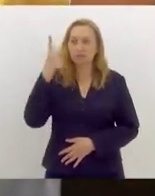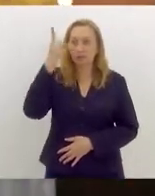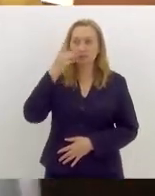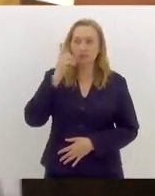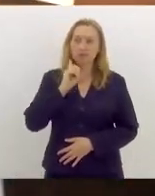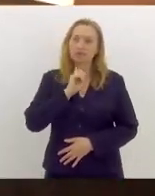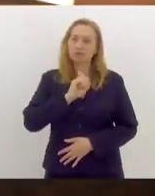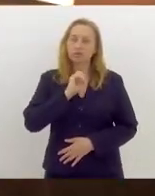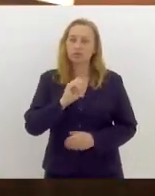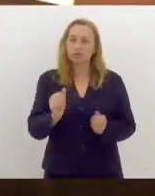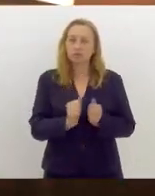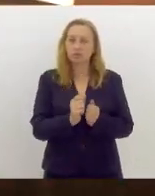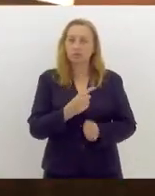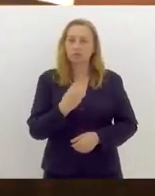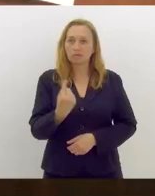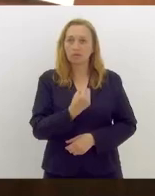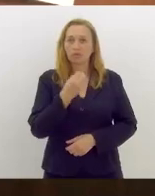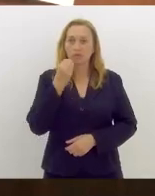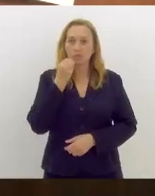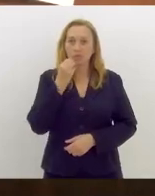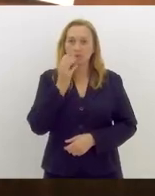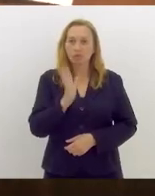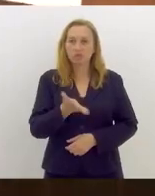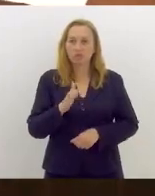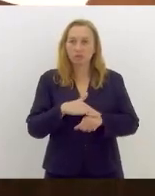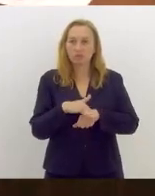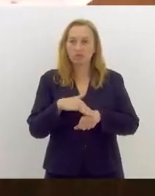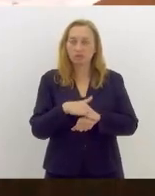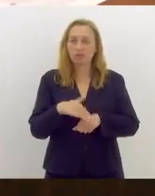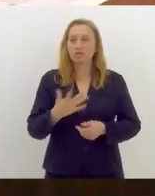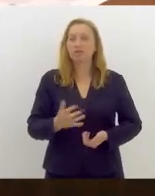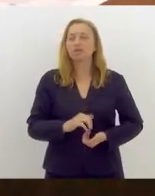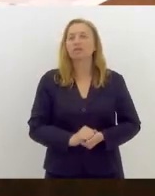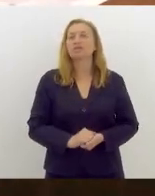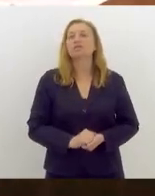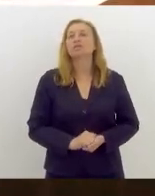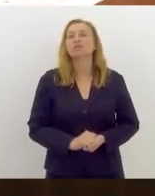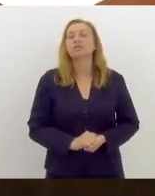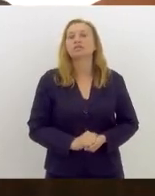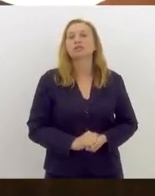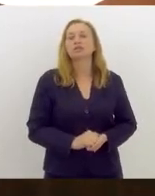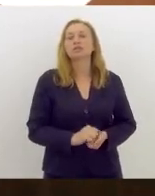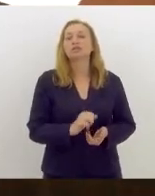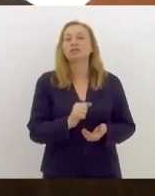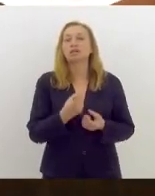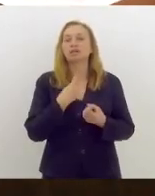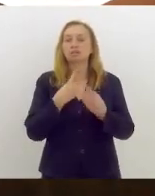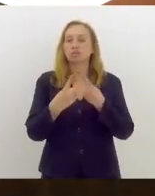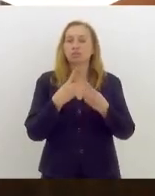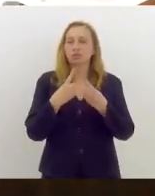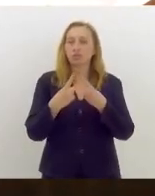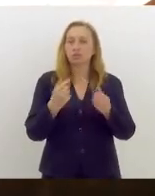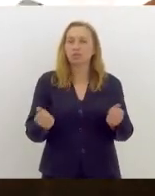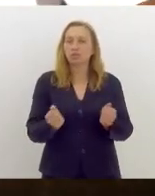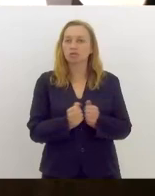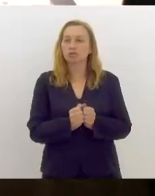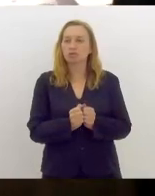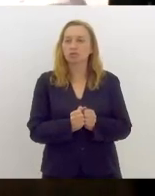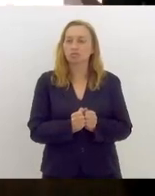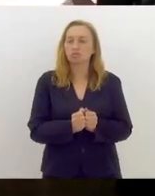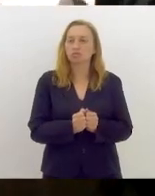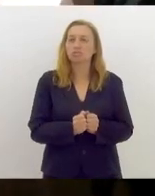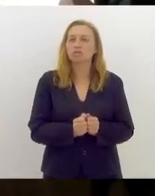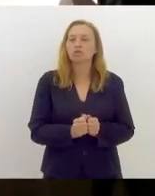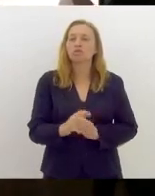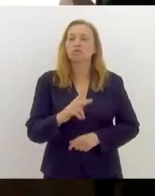conosco com quem eu já tive a oportunidade de participar de atividades debatendo as previdências próprias